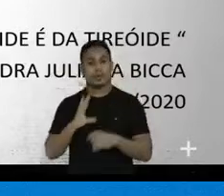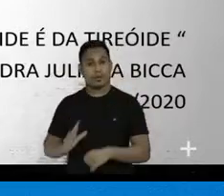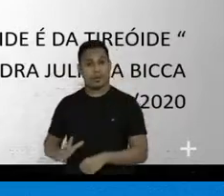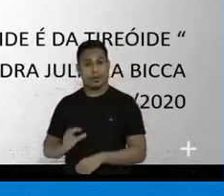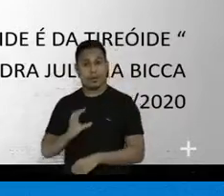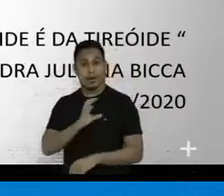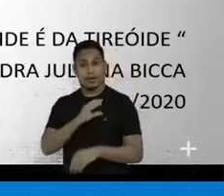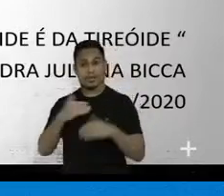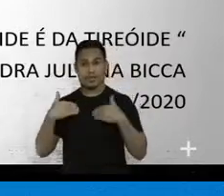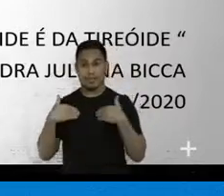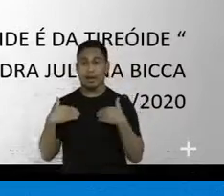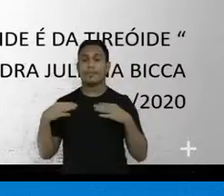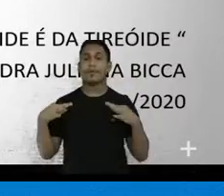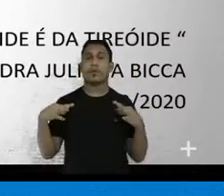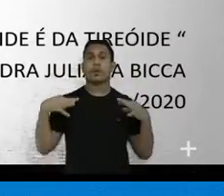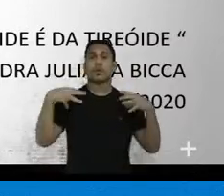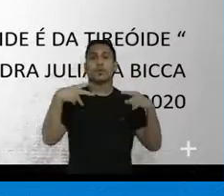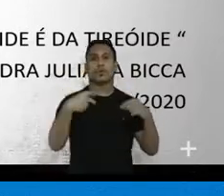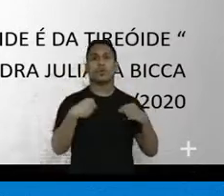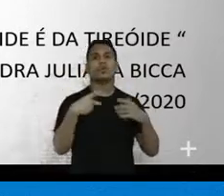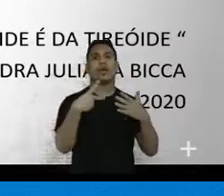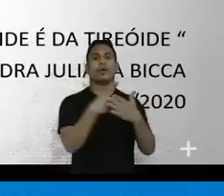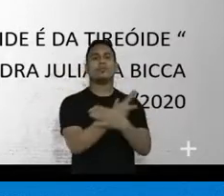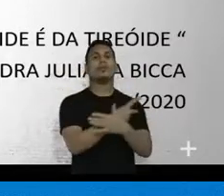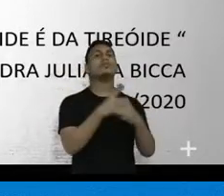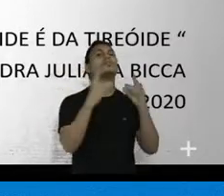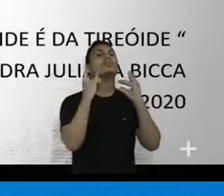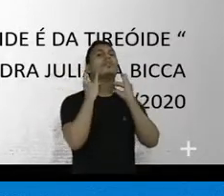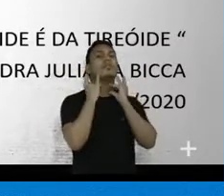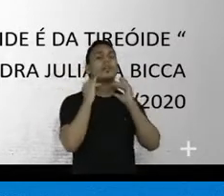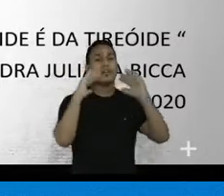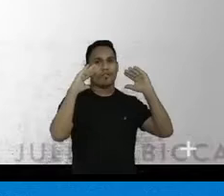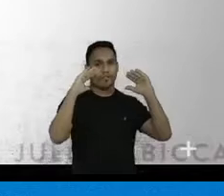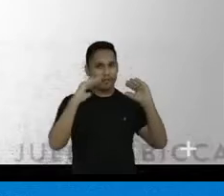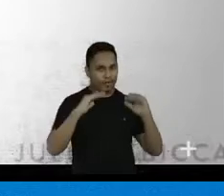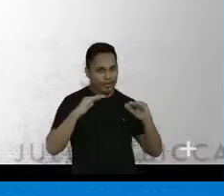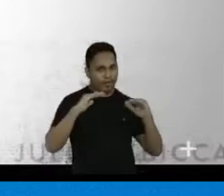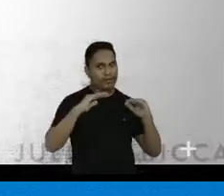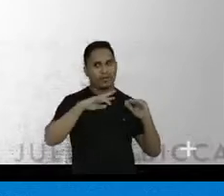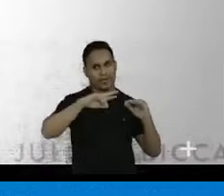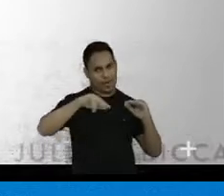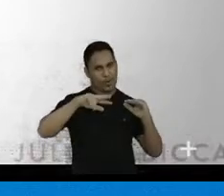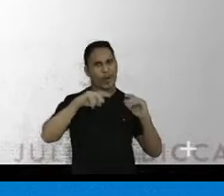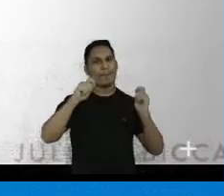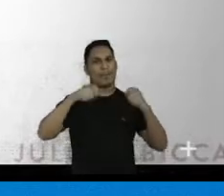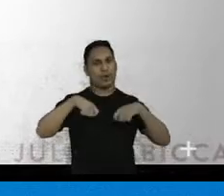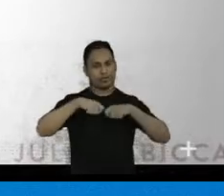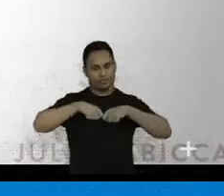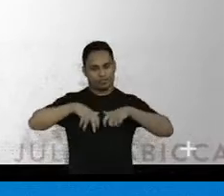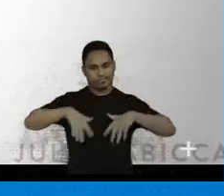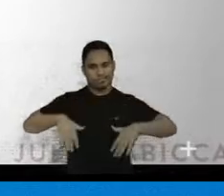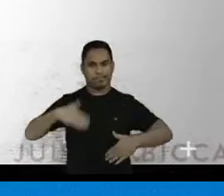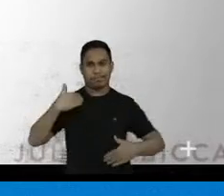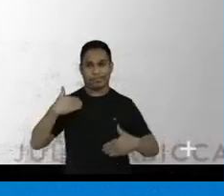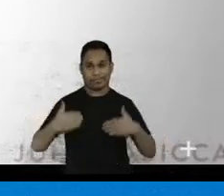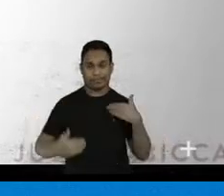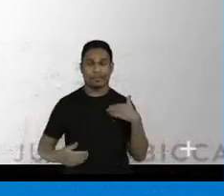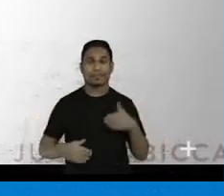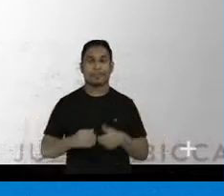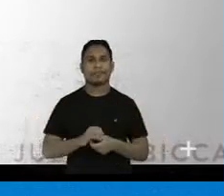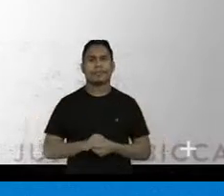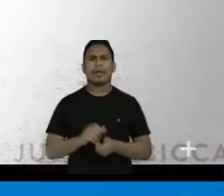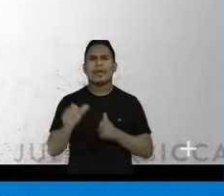tireoide fica na tireoide. Esse é o nome da aula que eu dei para vocês, tá bom? Quem pela primeira vez descreveu